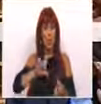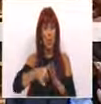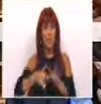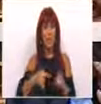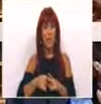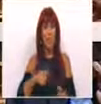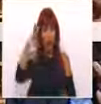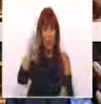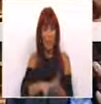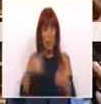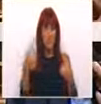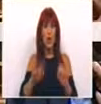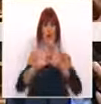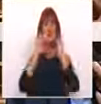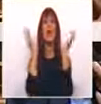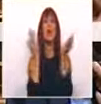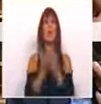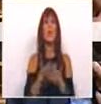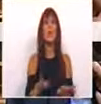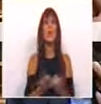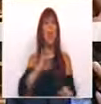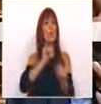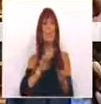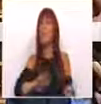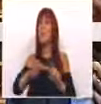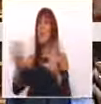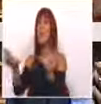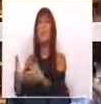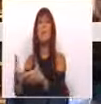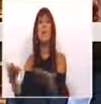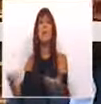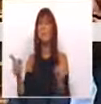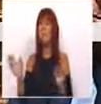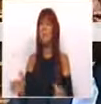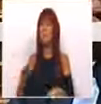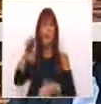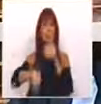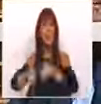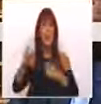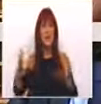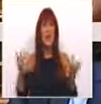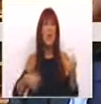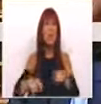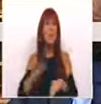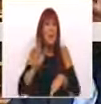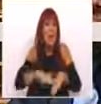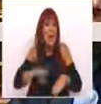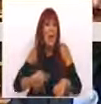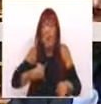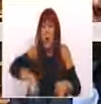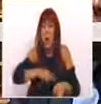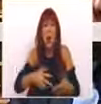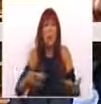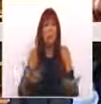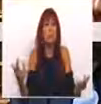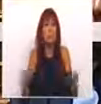foi aprovado na generalidade, enquanto que os outros baixaram à Comissão sem votação. Bem. Portanto, sobre isso, nós temos